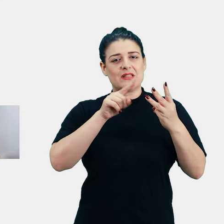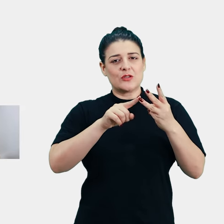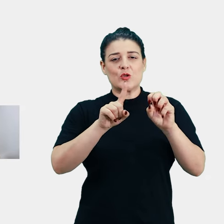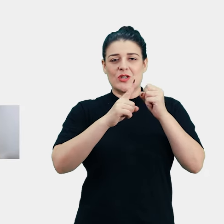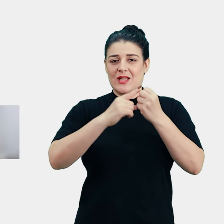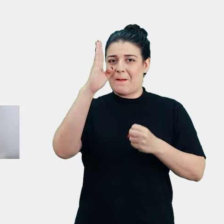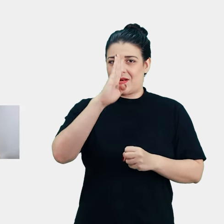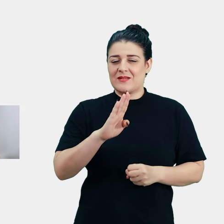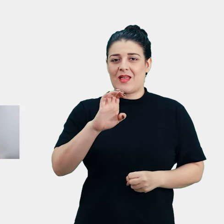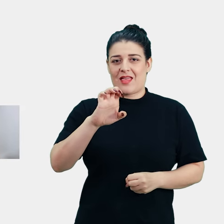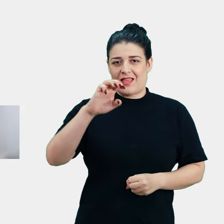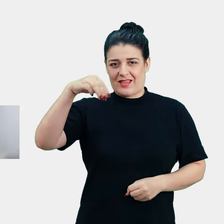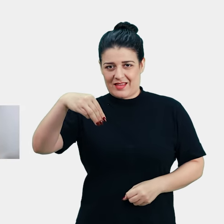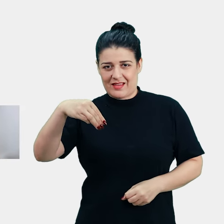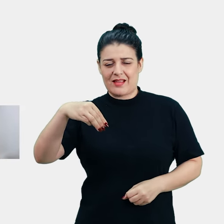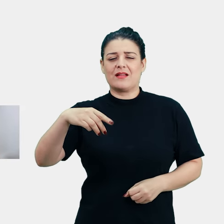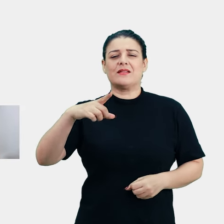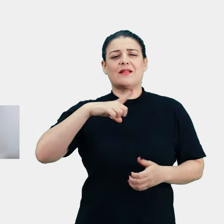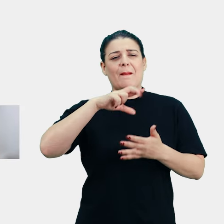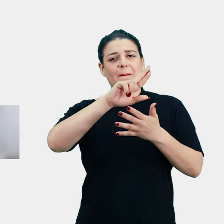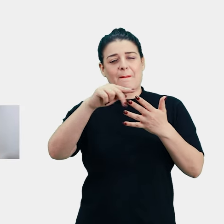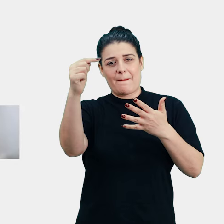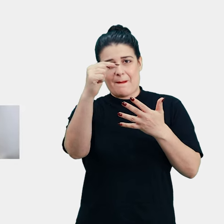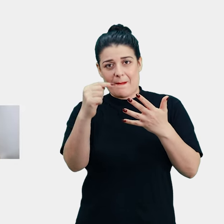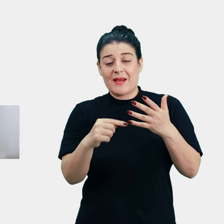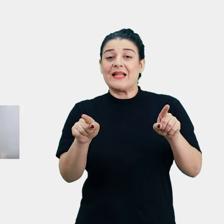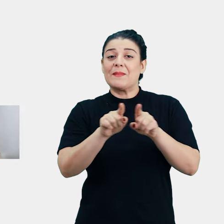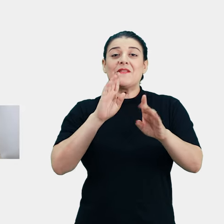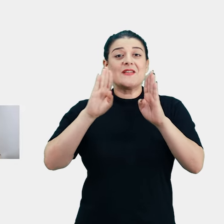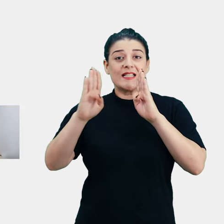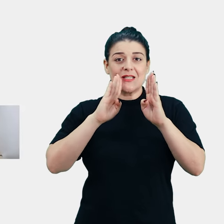Brasileira de Espectrometria de Massas, a Rede Metabolômica no Facebook.